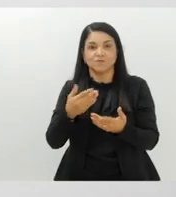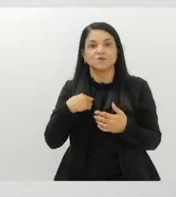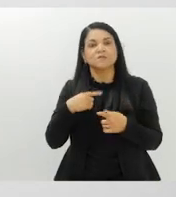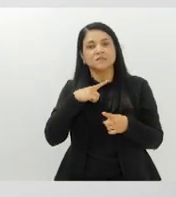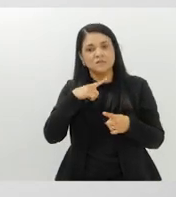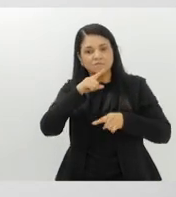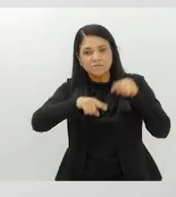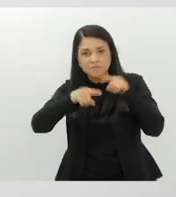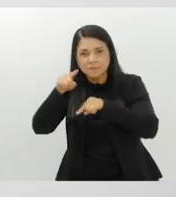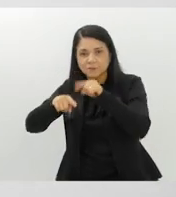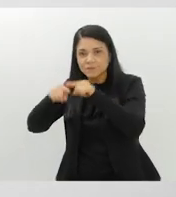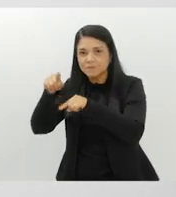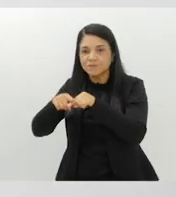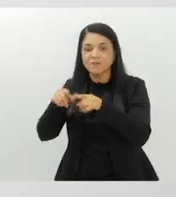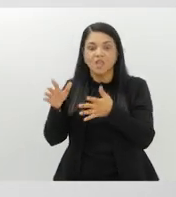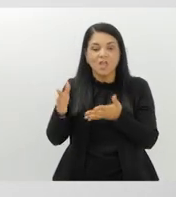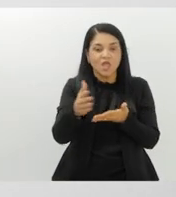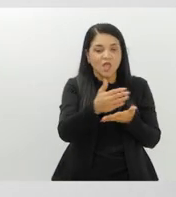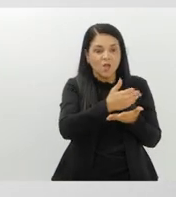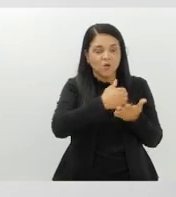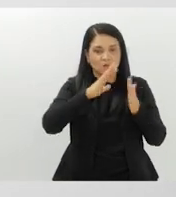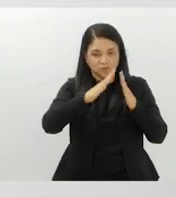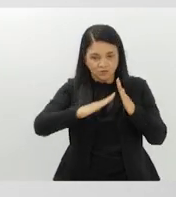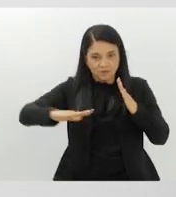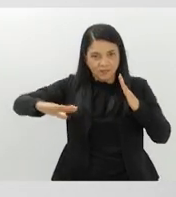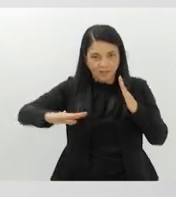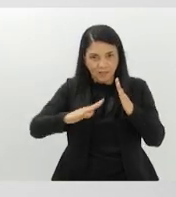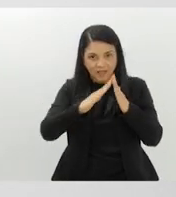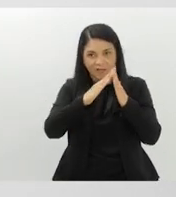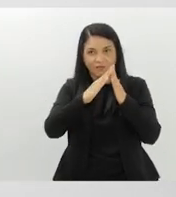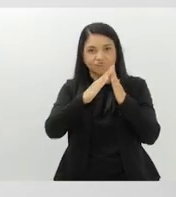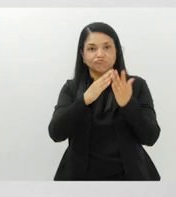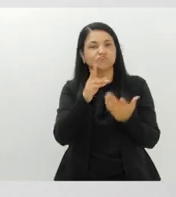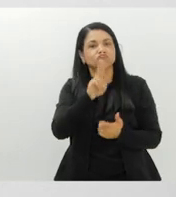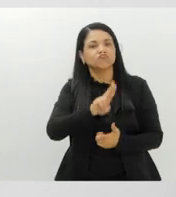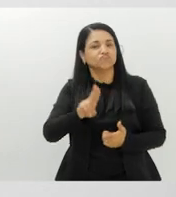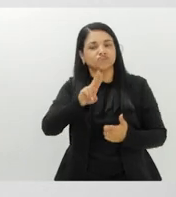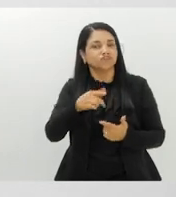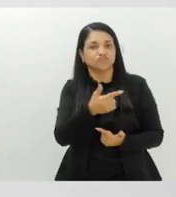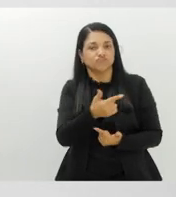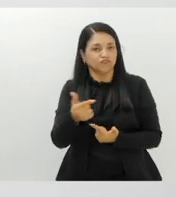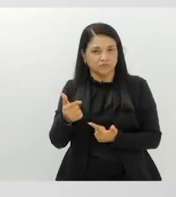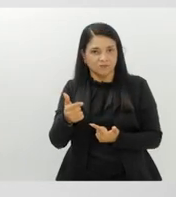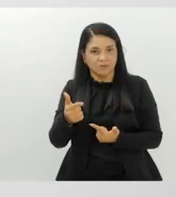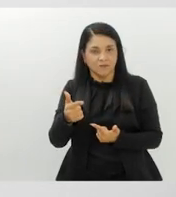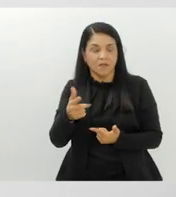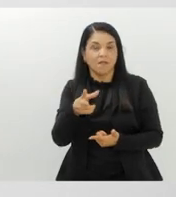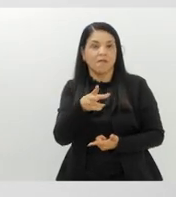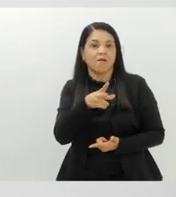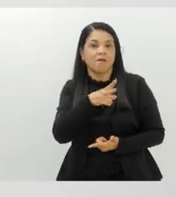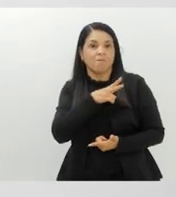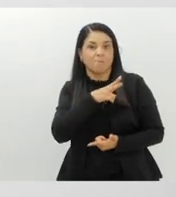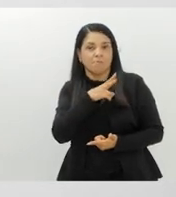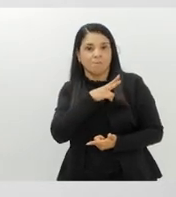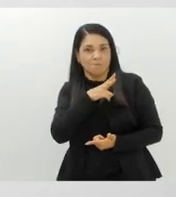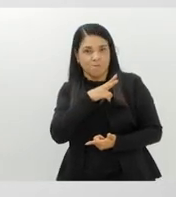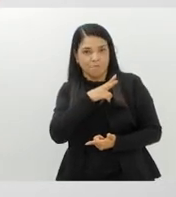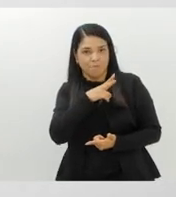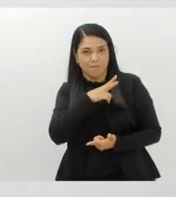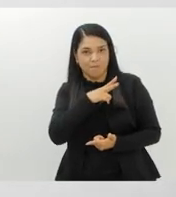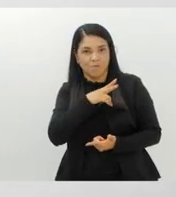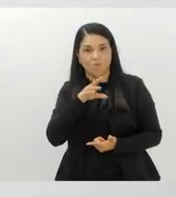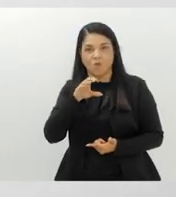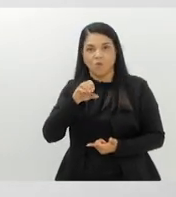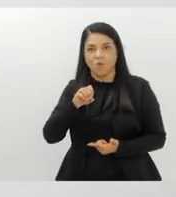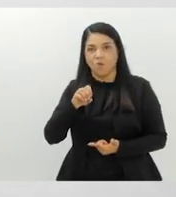objetos que foram recolhidos de terreiros e que não eram mais utilizados. Em particular, o Ilê da